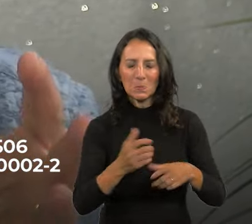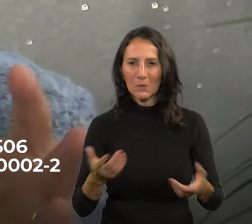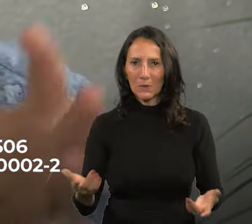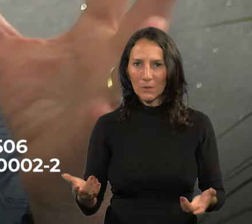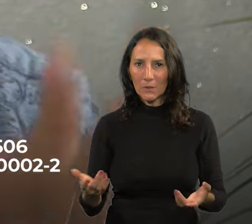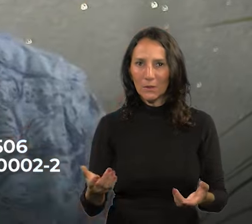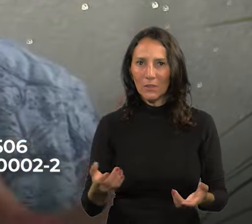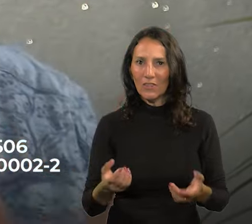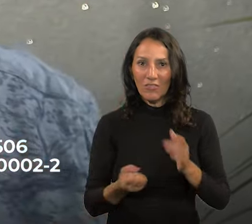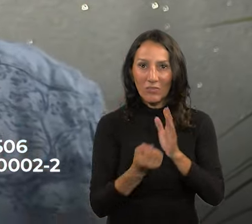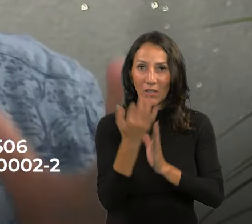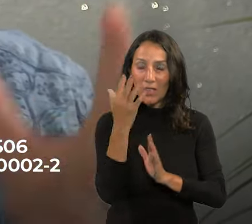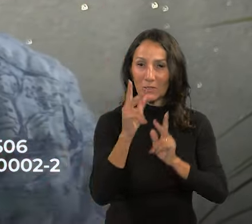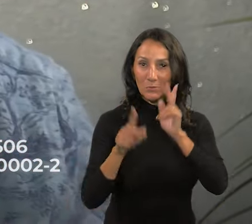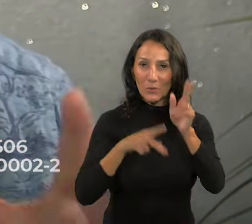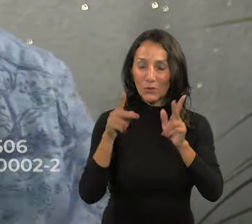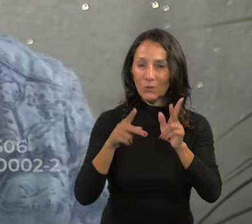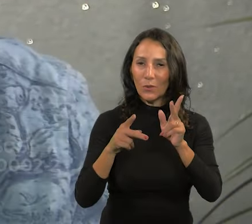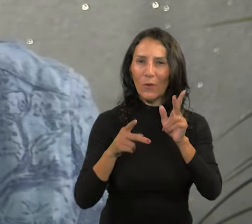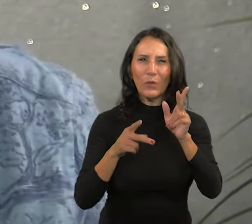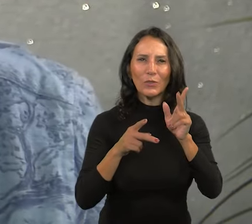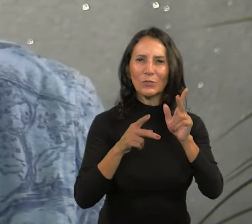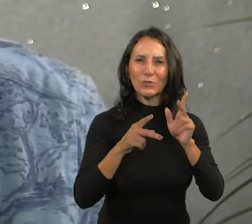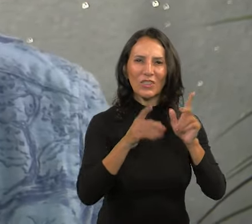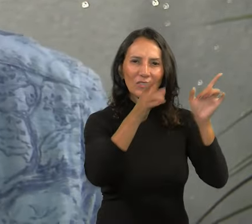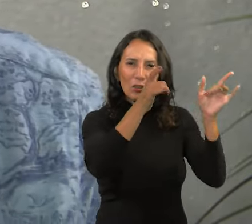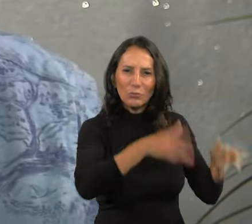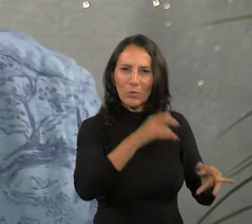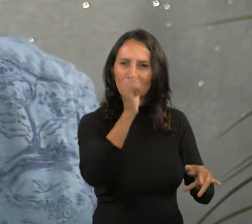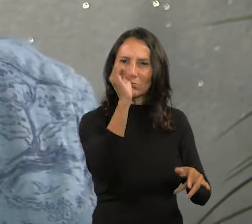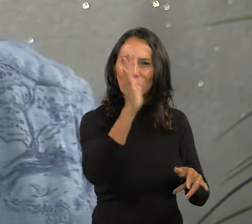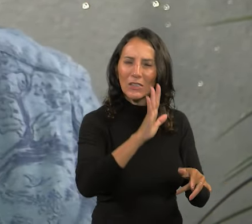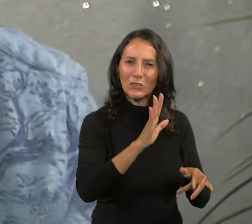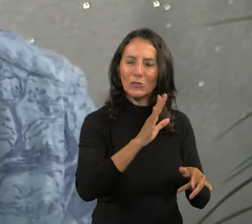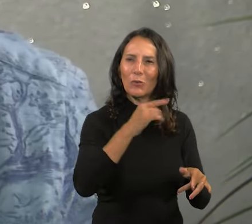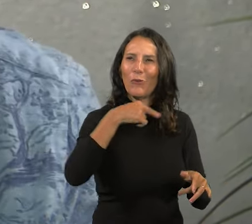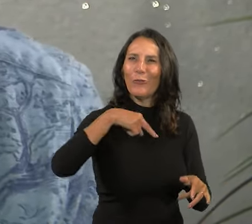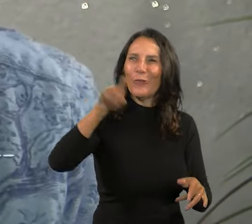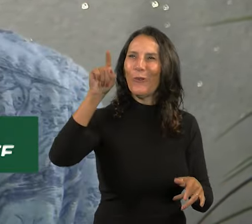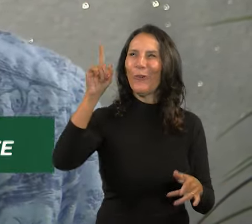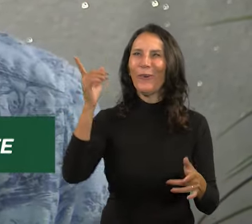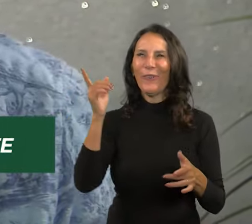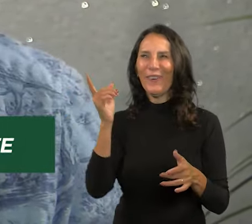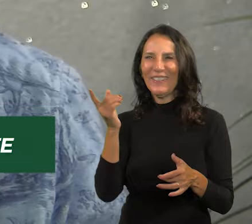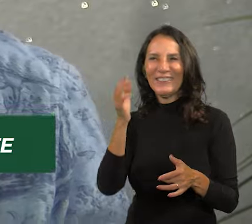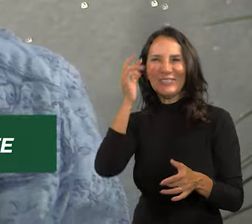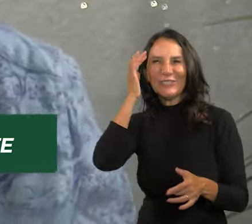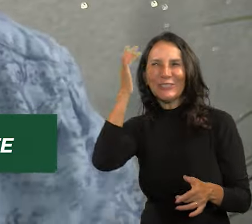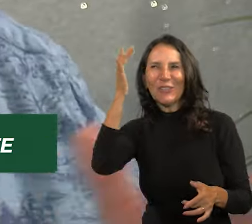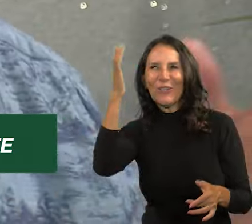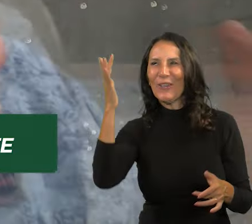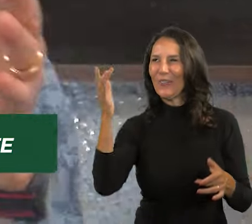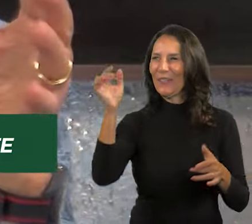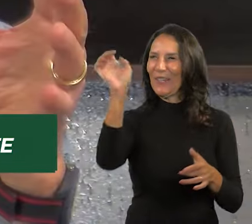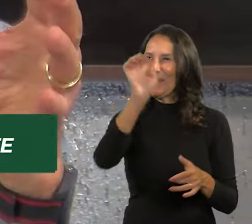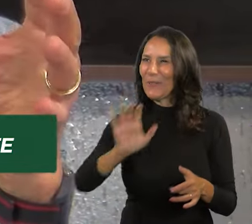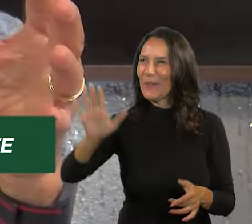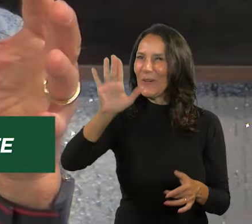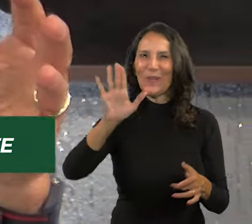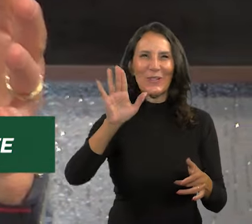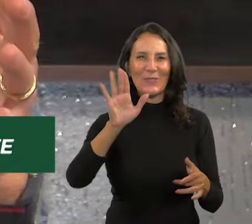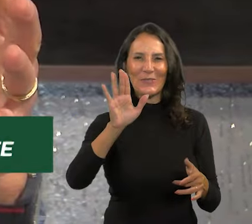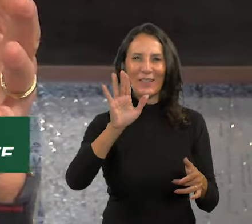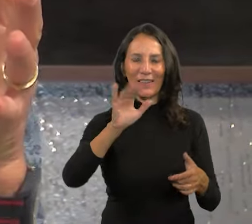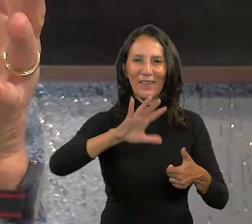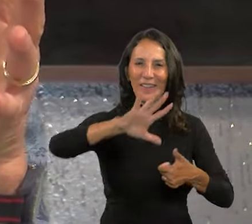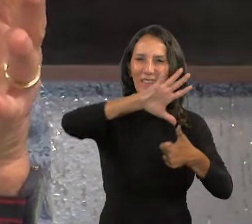Brasil e foram em busca de um sonho na Europa? Foram em busca de um sonho na América do Norte? Quantas